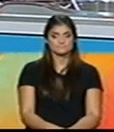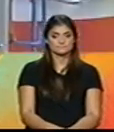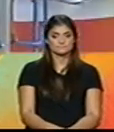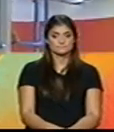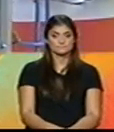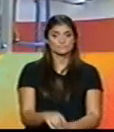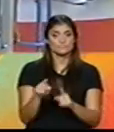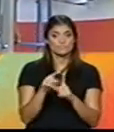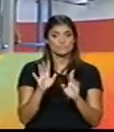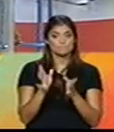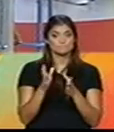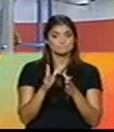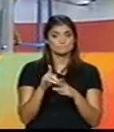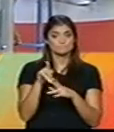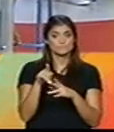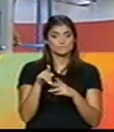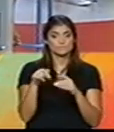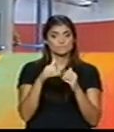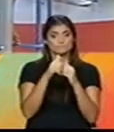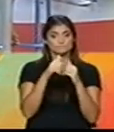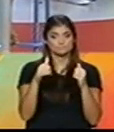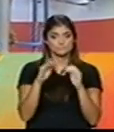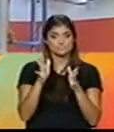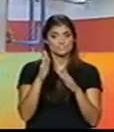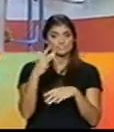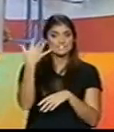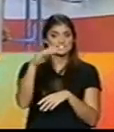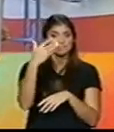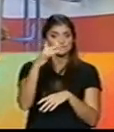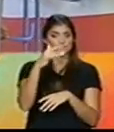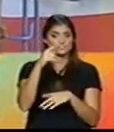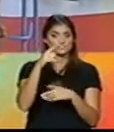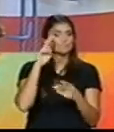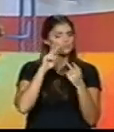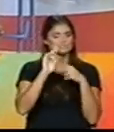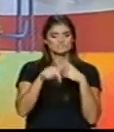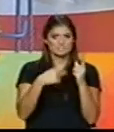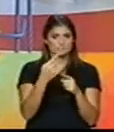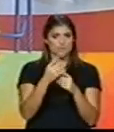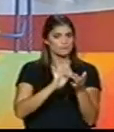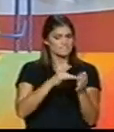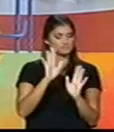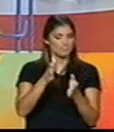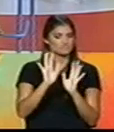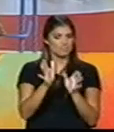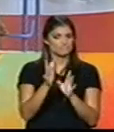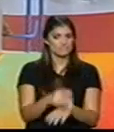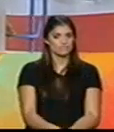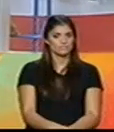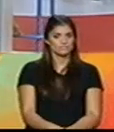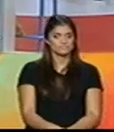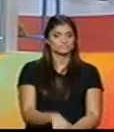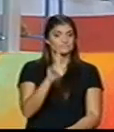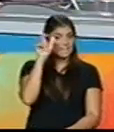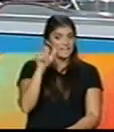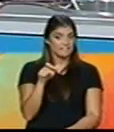Vocês têm já uma distância, não é? O sim, mas é nós assim, eu já fui 5 vezes ao Brasil, a gente encontra-se sempre. Encontram-se com frequência? Sim, sim, sim. Sim, sim, a gente, aliás, ela